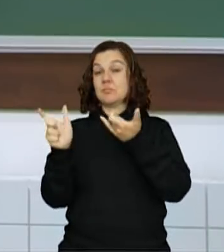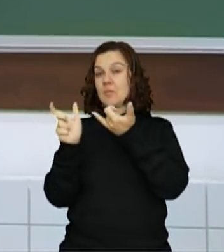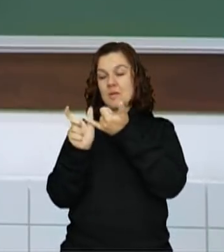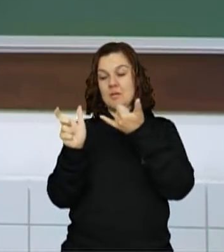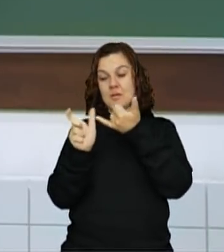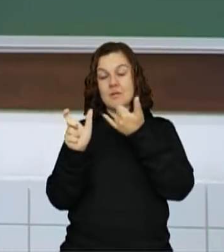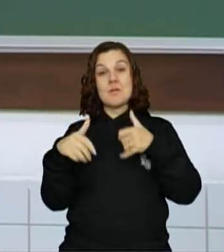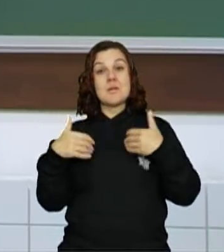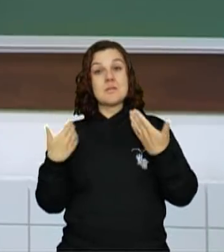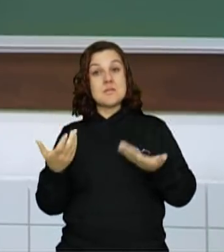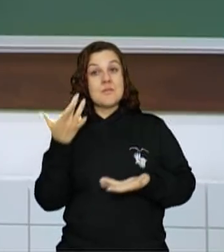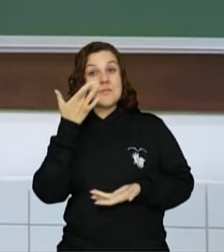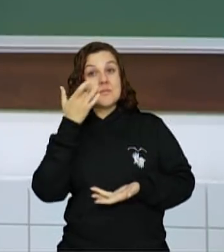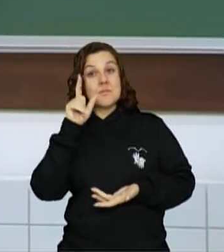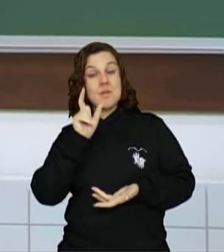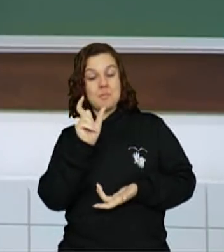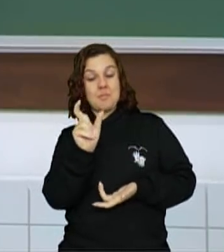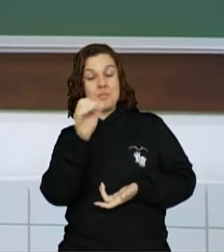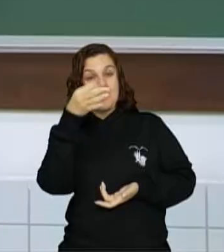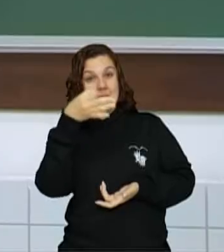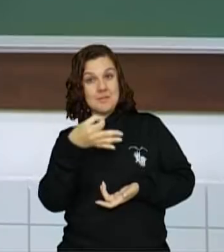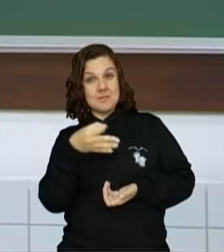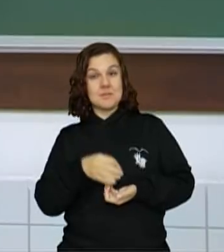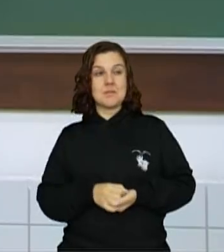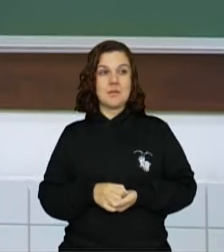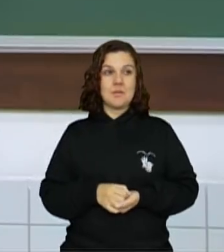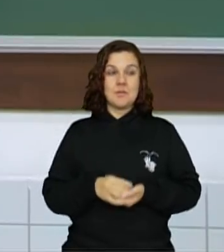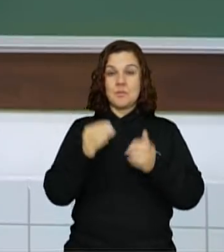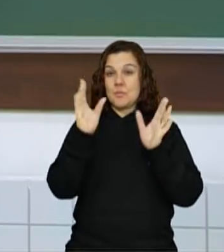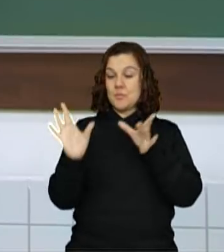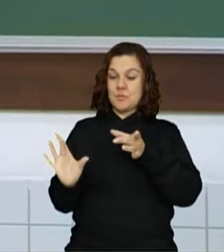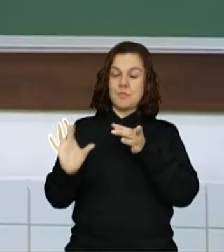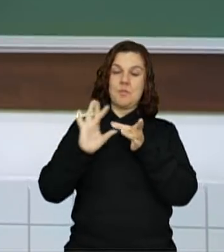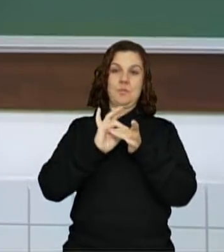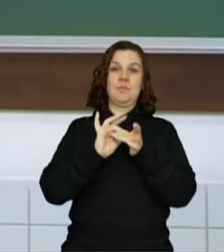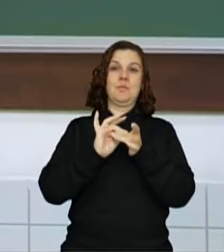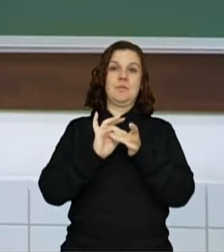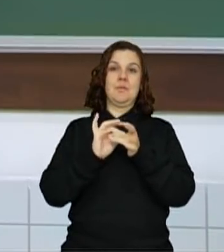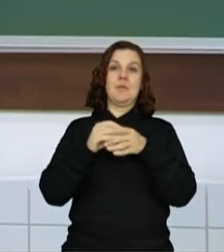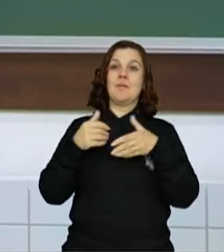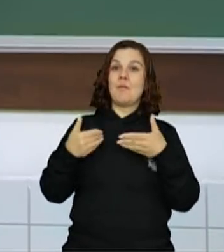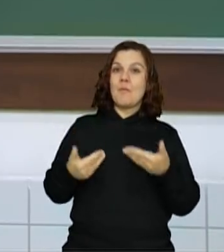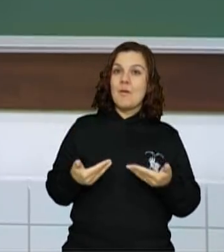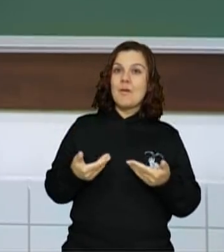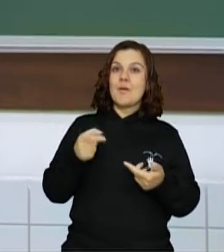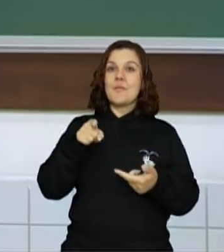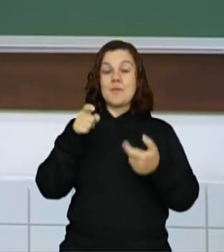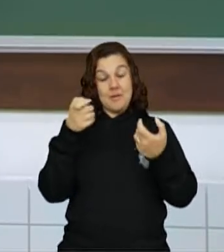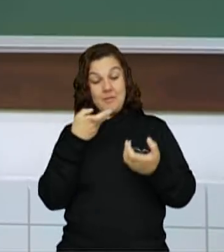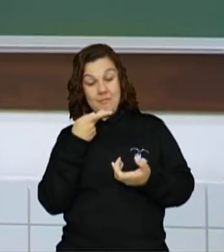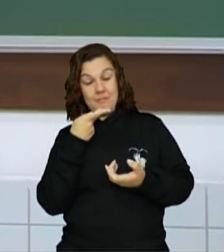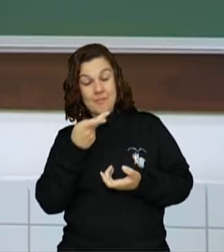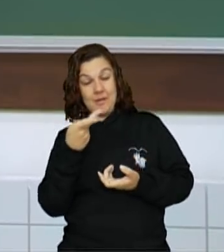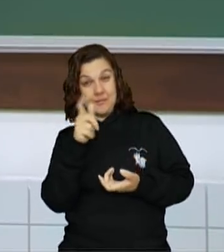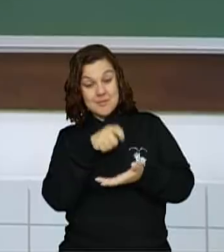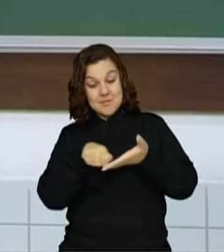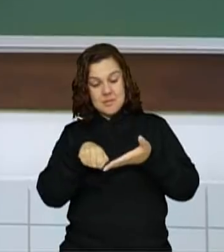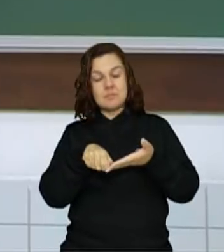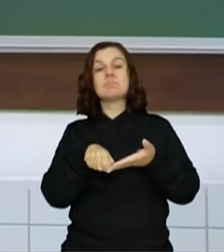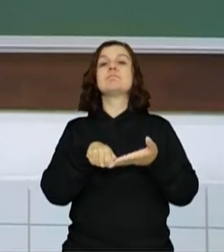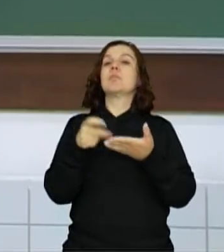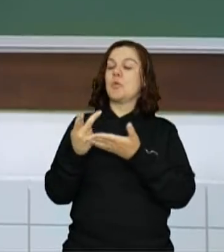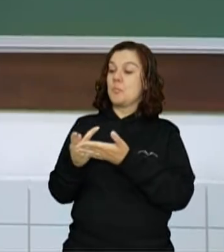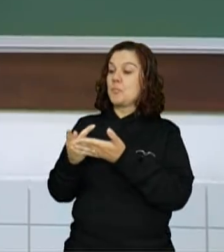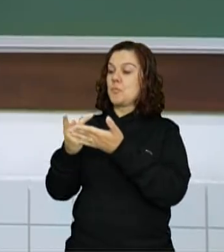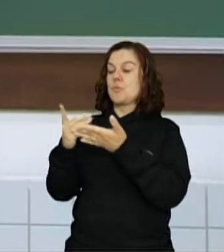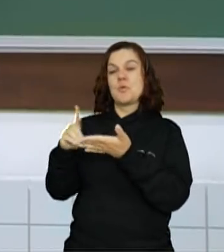não souber dar a palavra adequada ao seu contexto, da qual você deseja falar, o que você vai